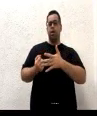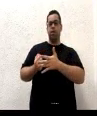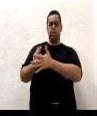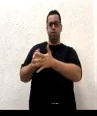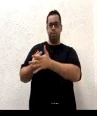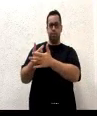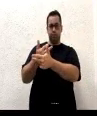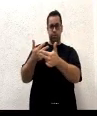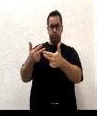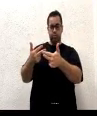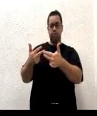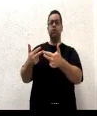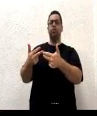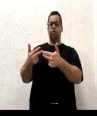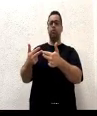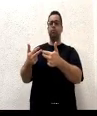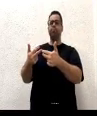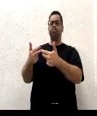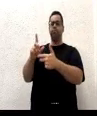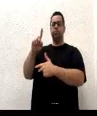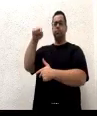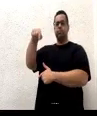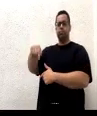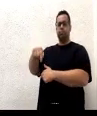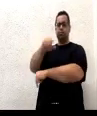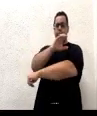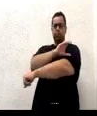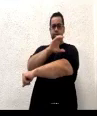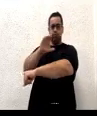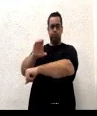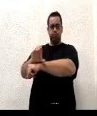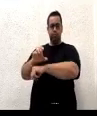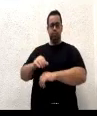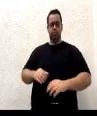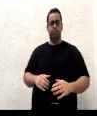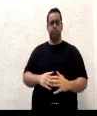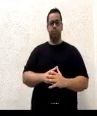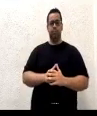e comerciais que menciona e dá outras providências.